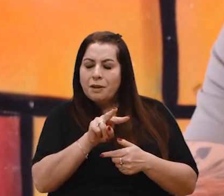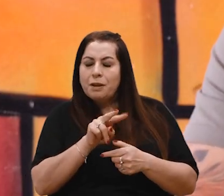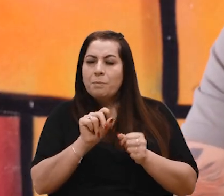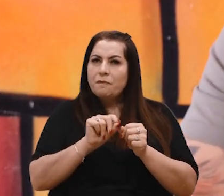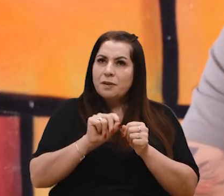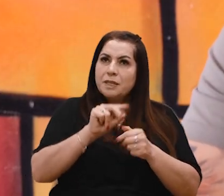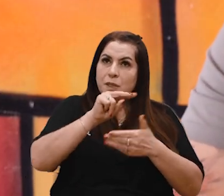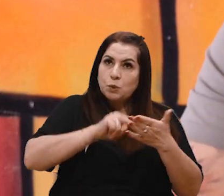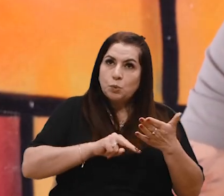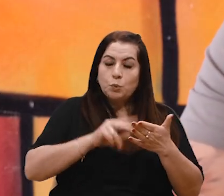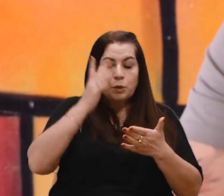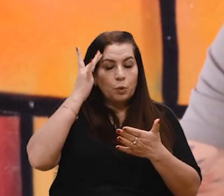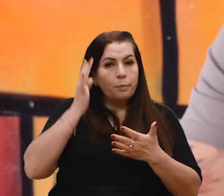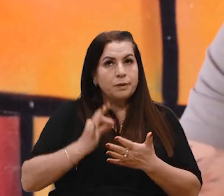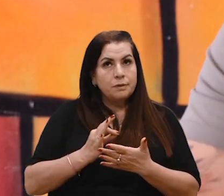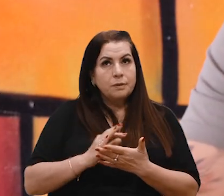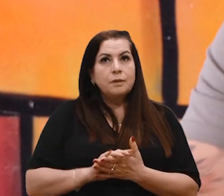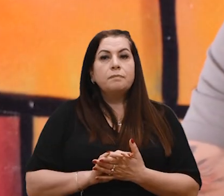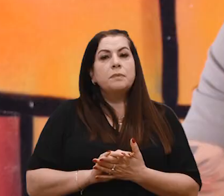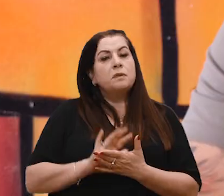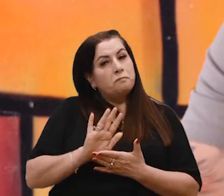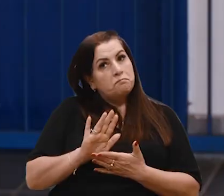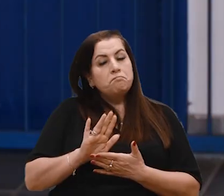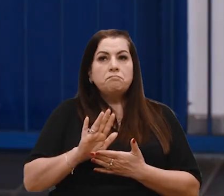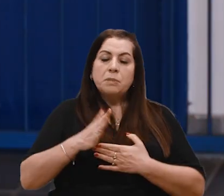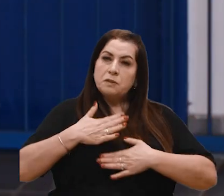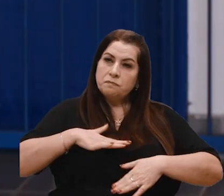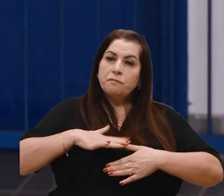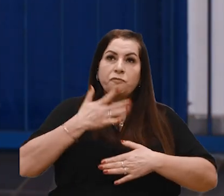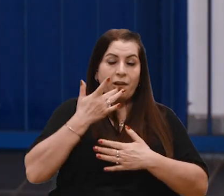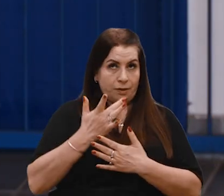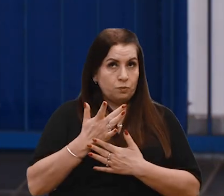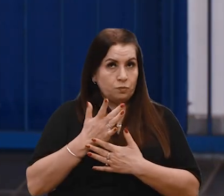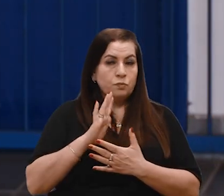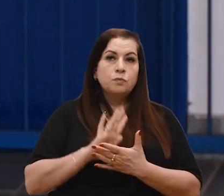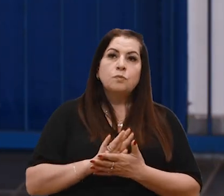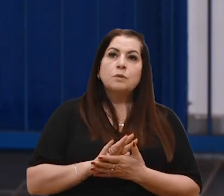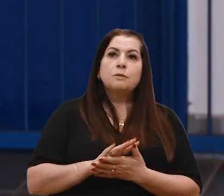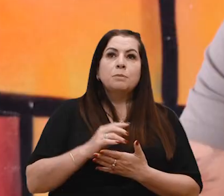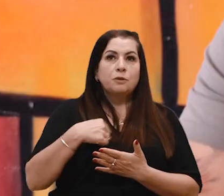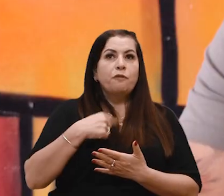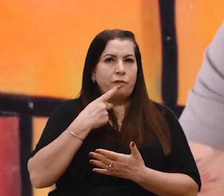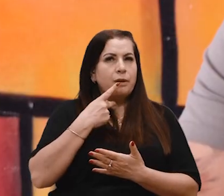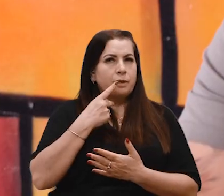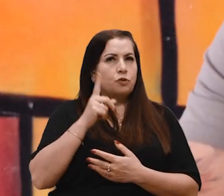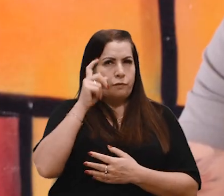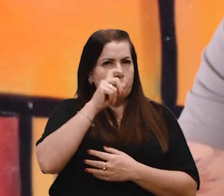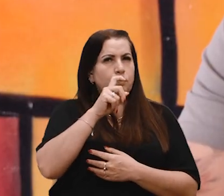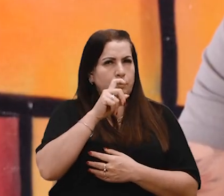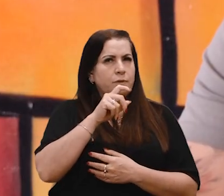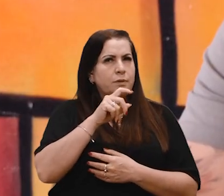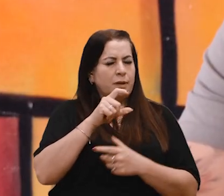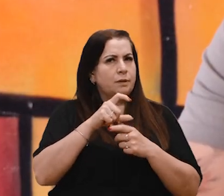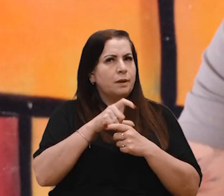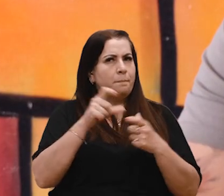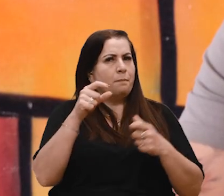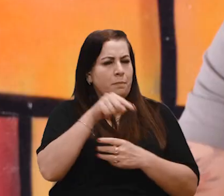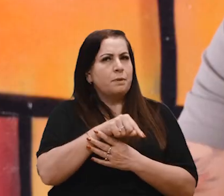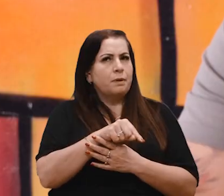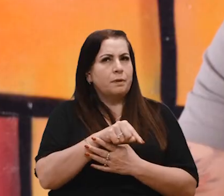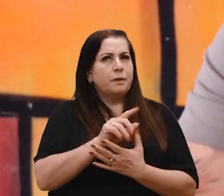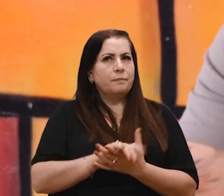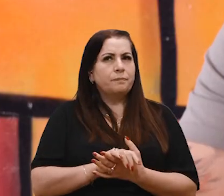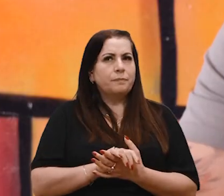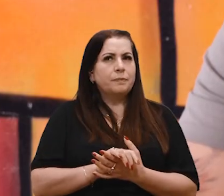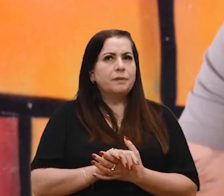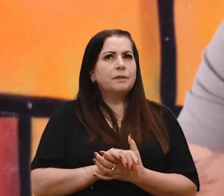para fazer a leitura e compreensão, fica até um pouco mais fácil. né? Mas eu diria que a dificuldade